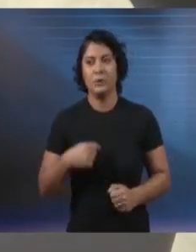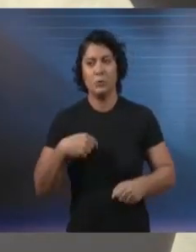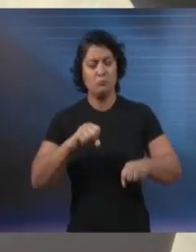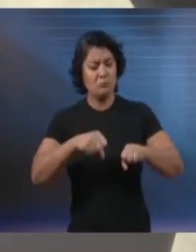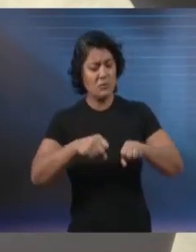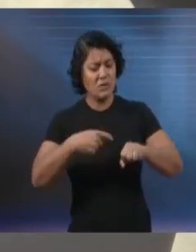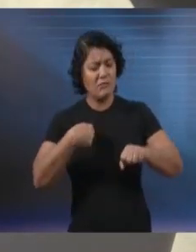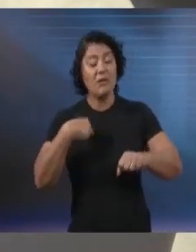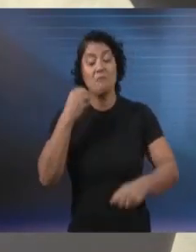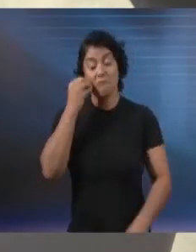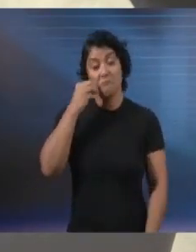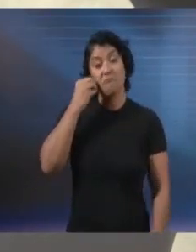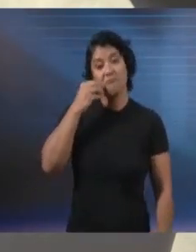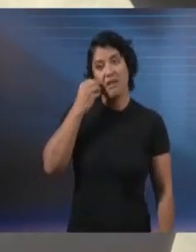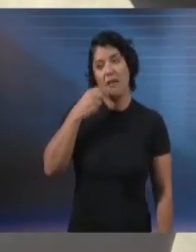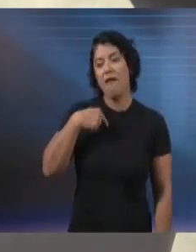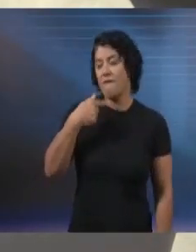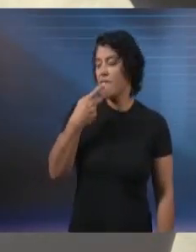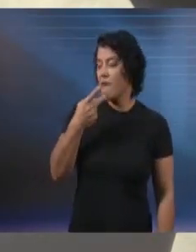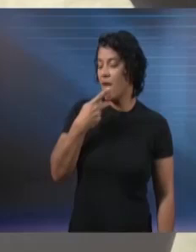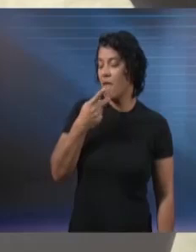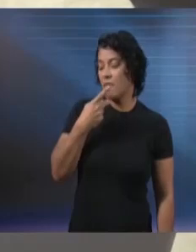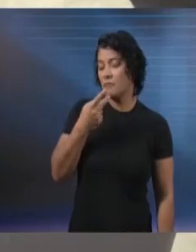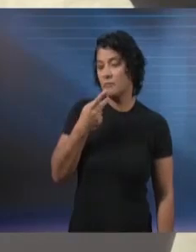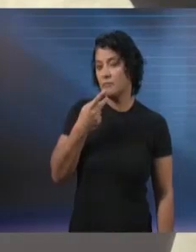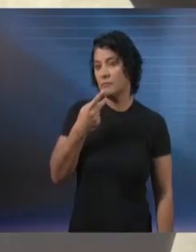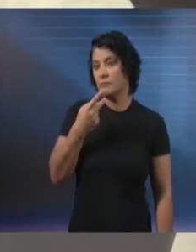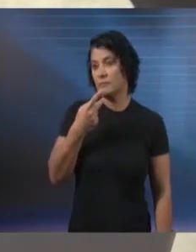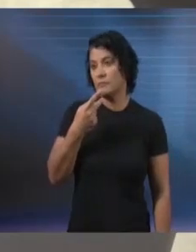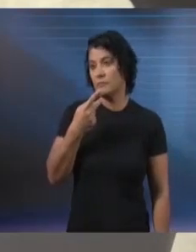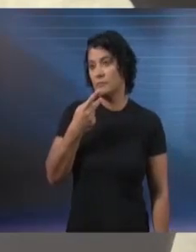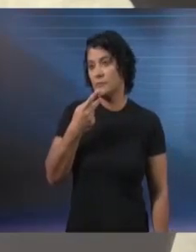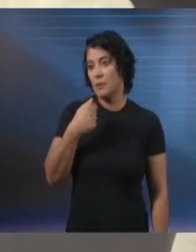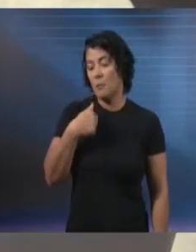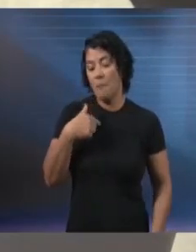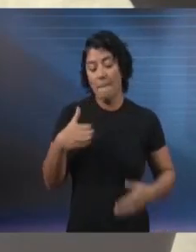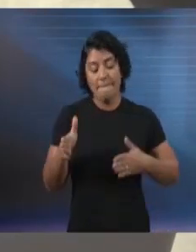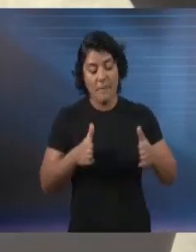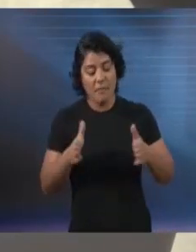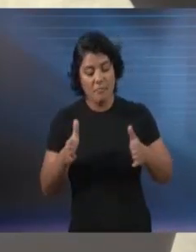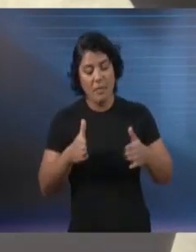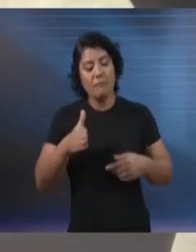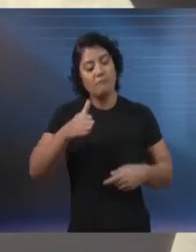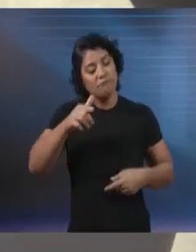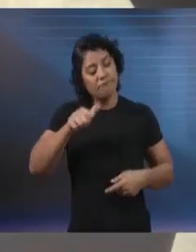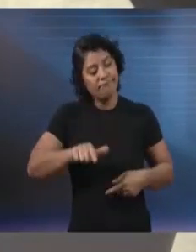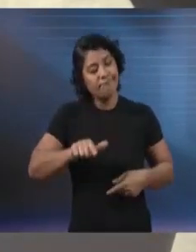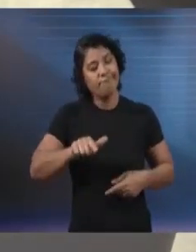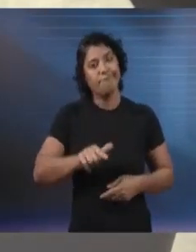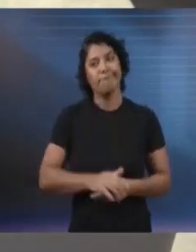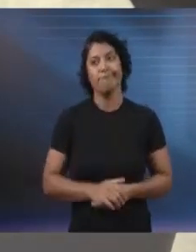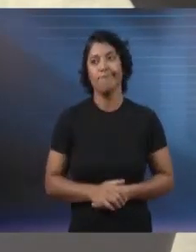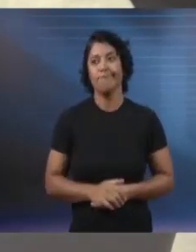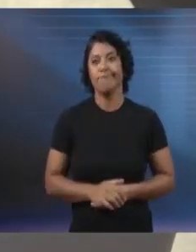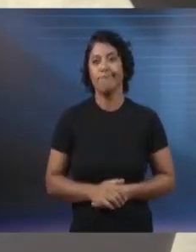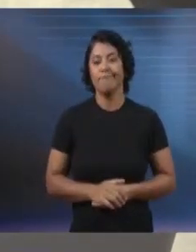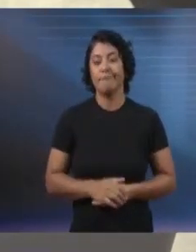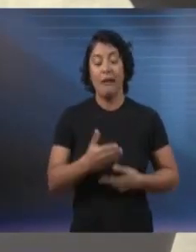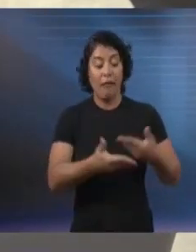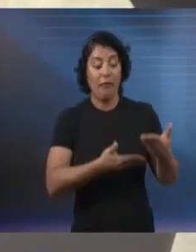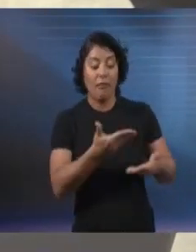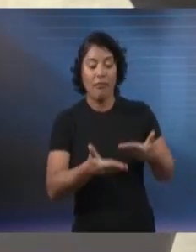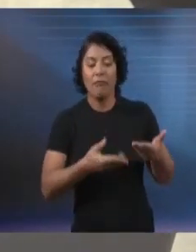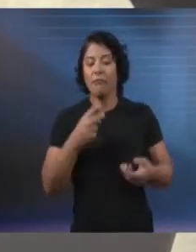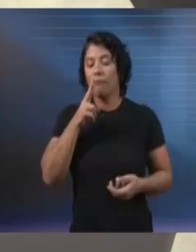por experiência, o que eu estou falando. Meu mandato parlamentar, repito, mantém essa forte relação,